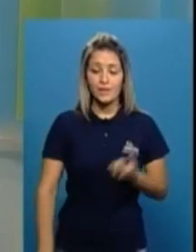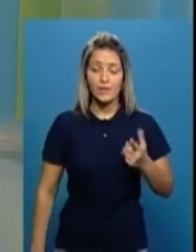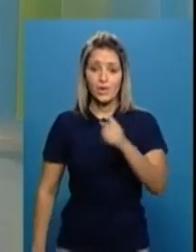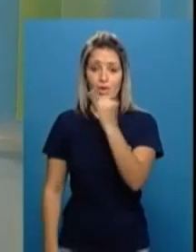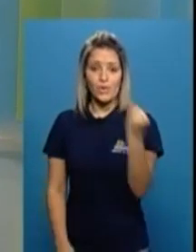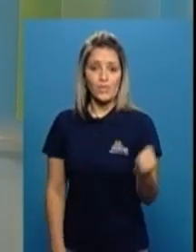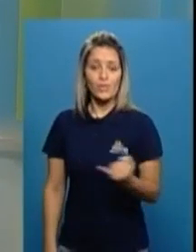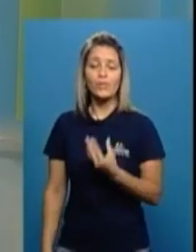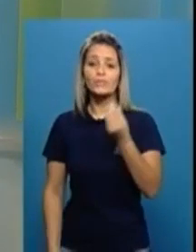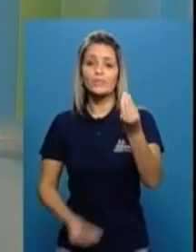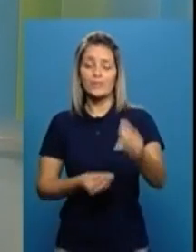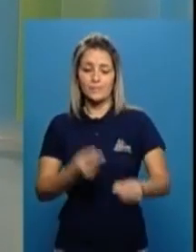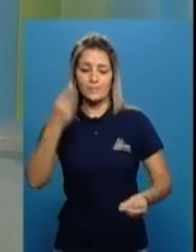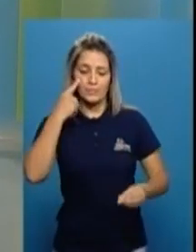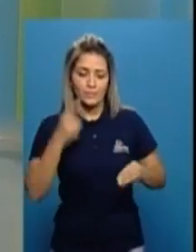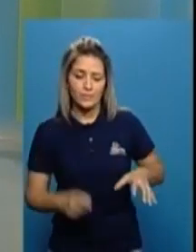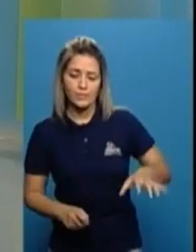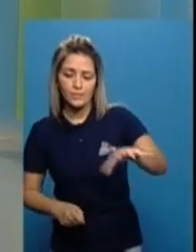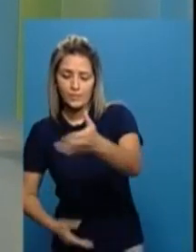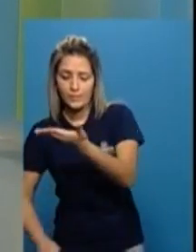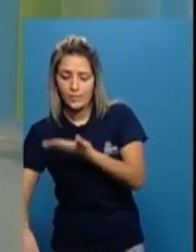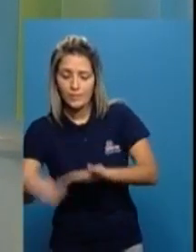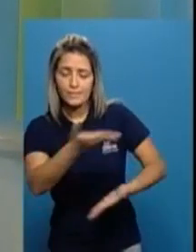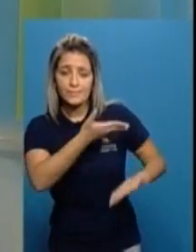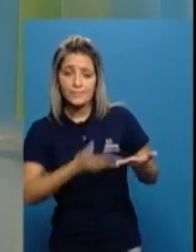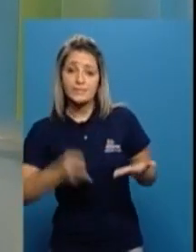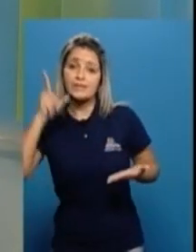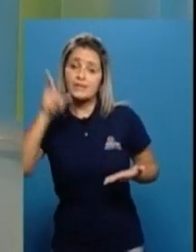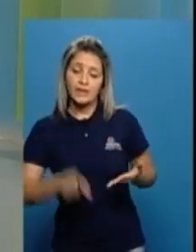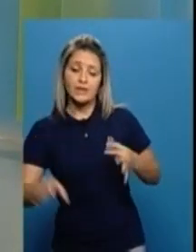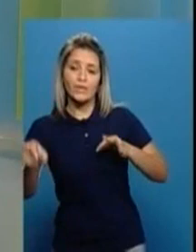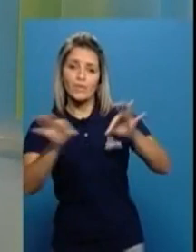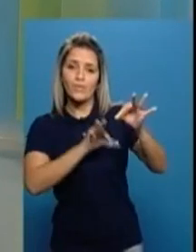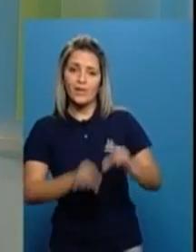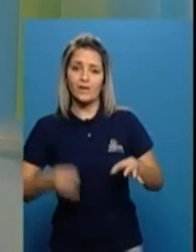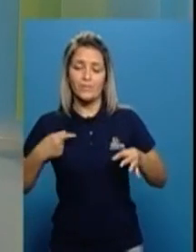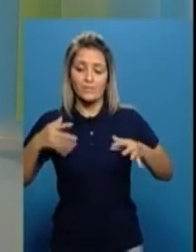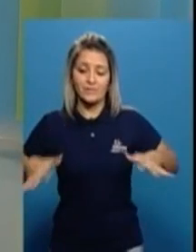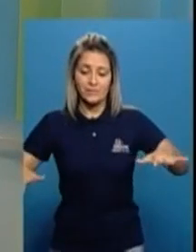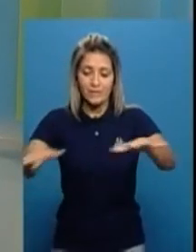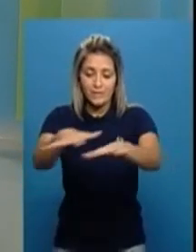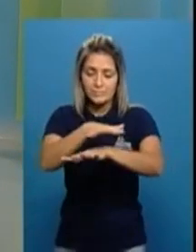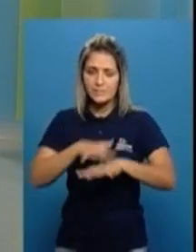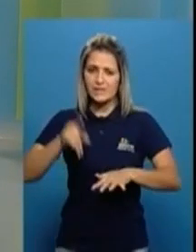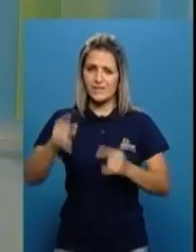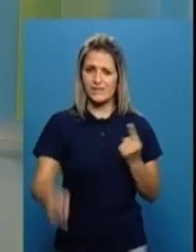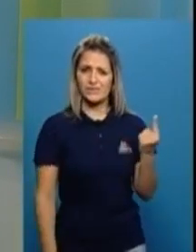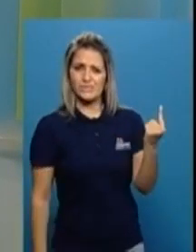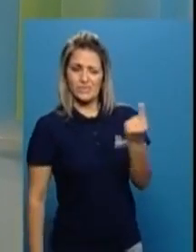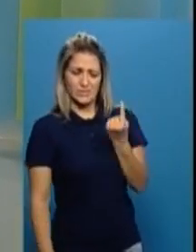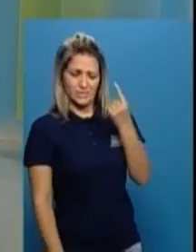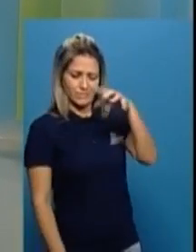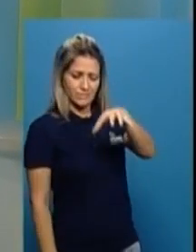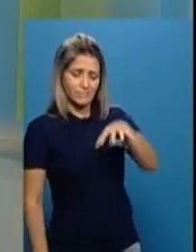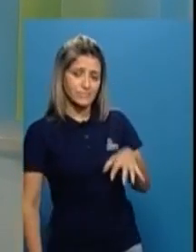das áreas. A elaboração do layout, ela é uma atividade multidisciplinar. Não pode ser feita sozinha.